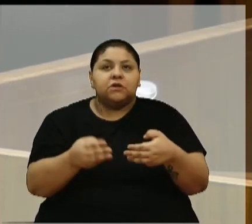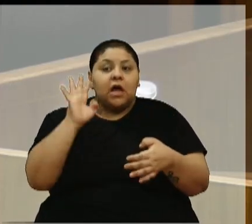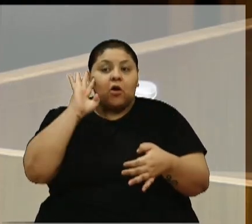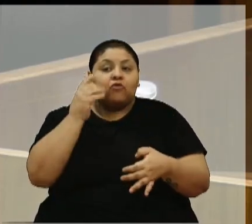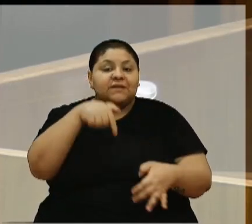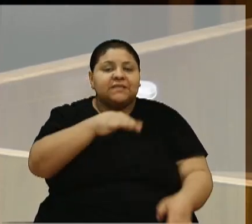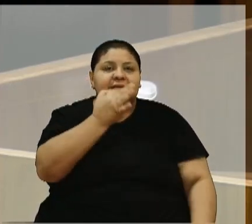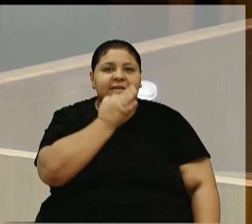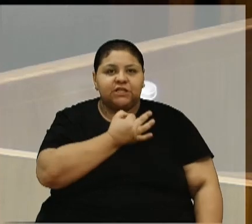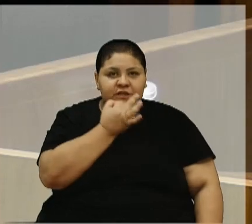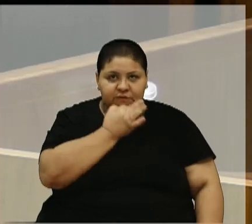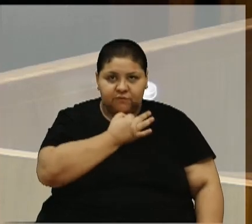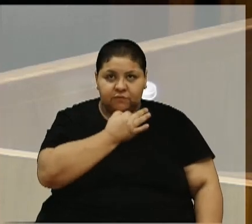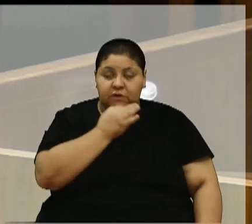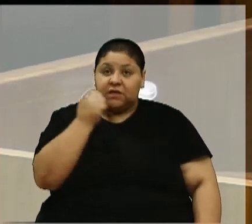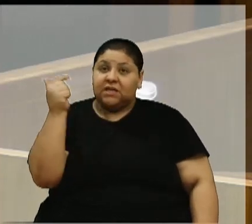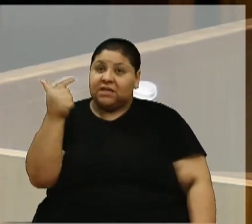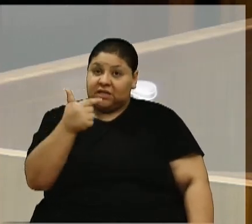Caxias.